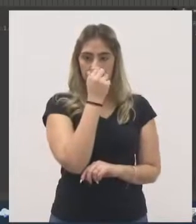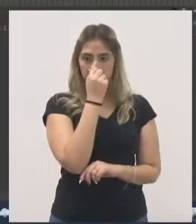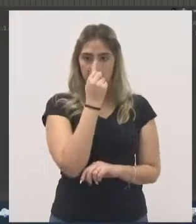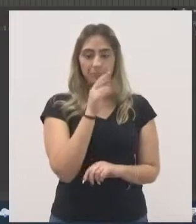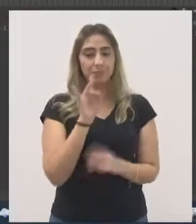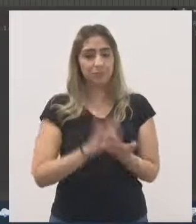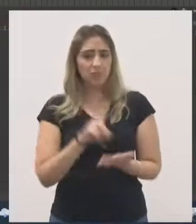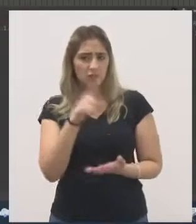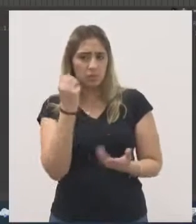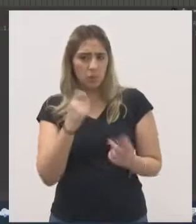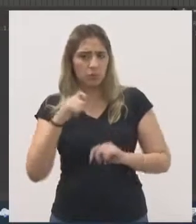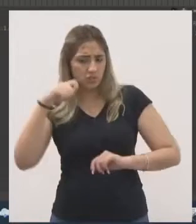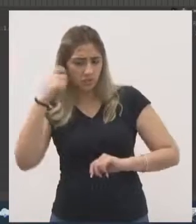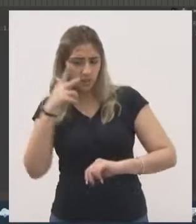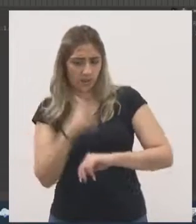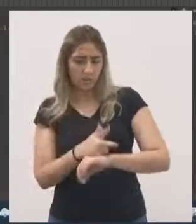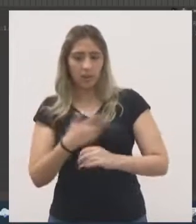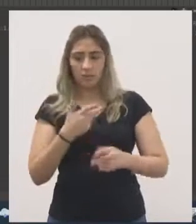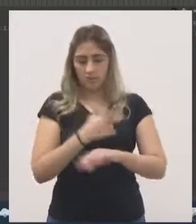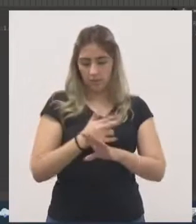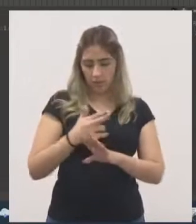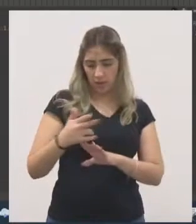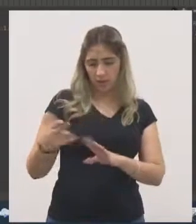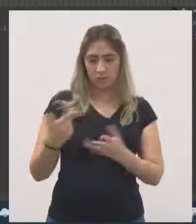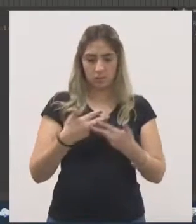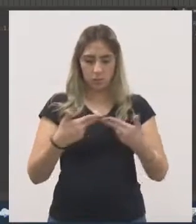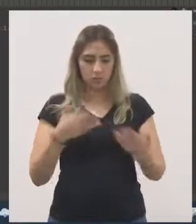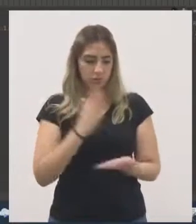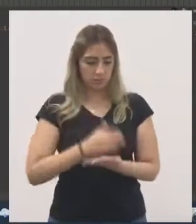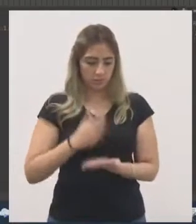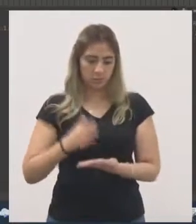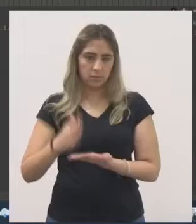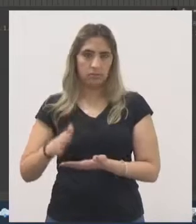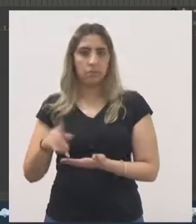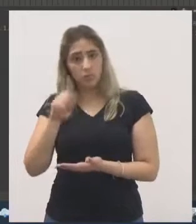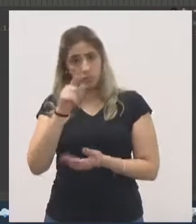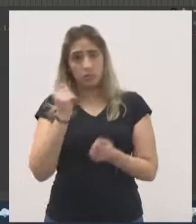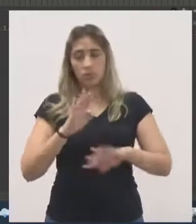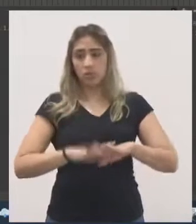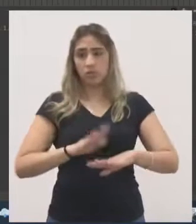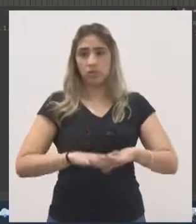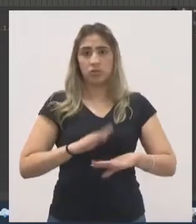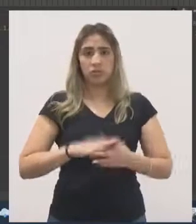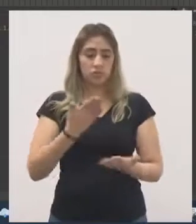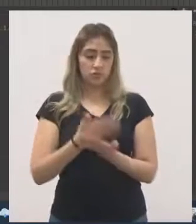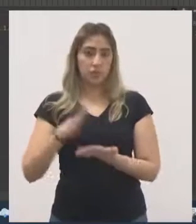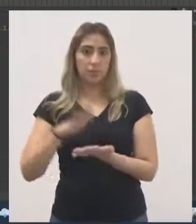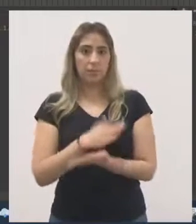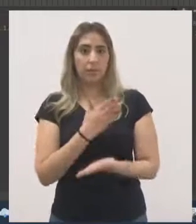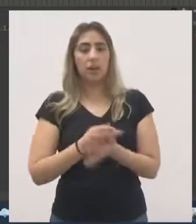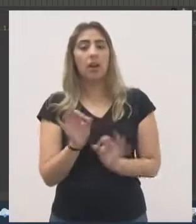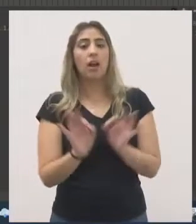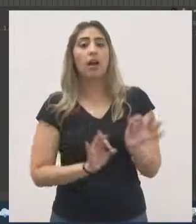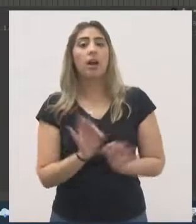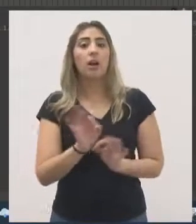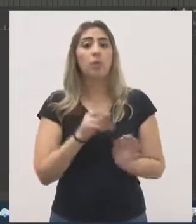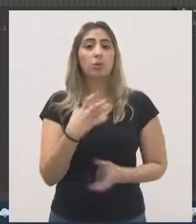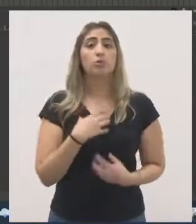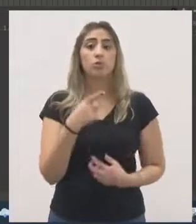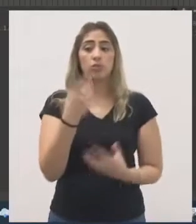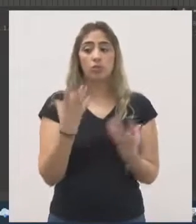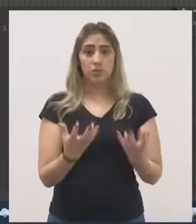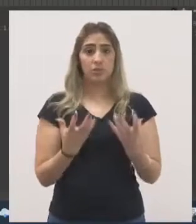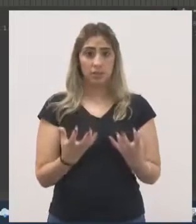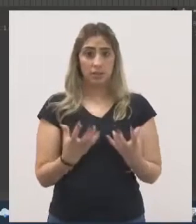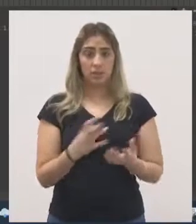gravar várias coisas, né, na sequência, e você pode arrumar conforme você queira, equalizar,